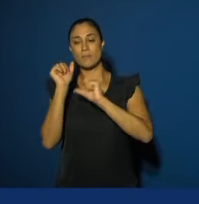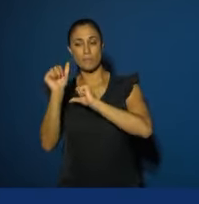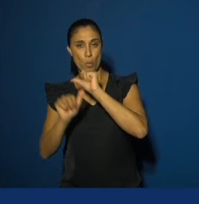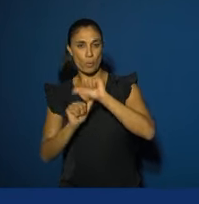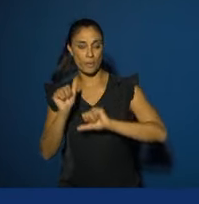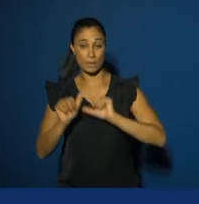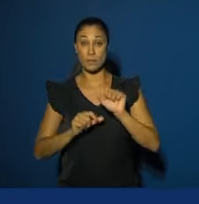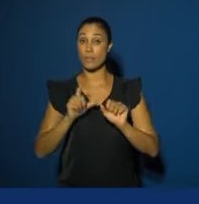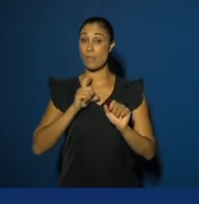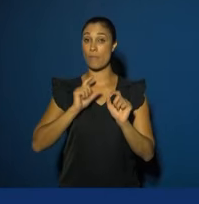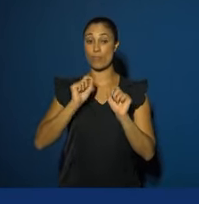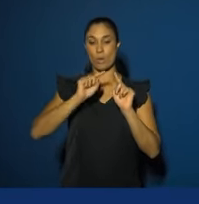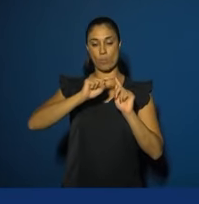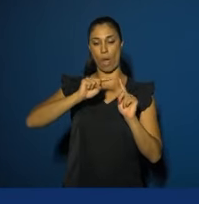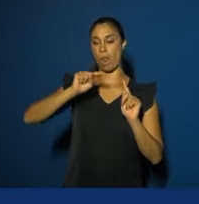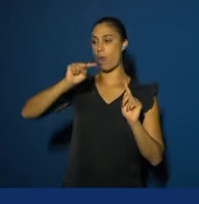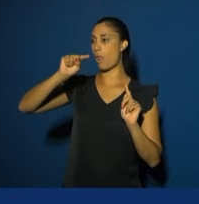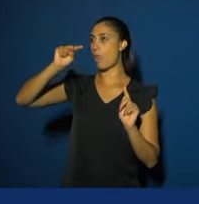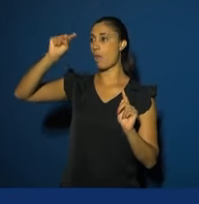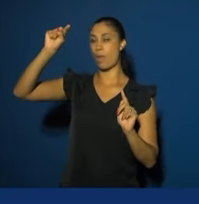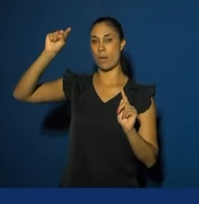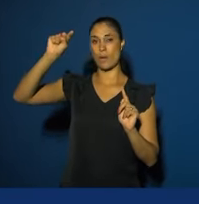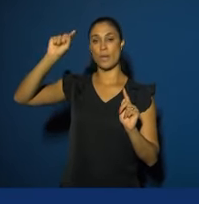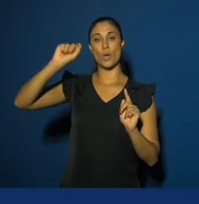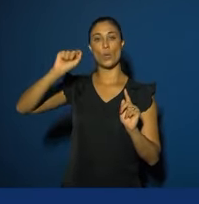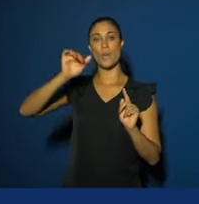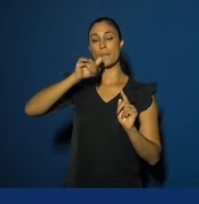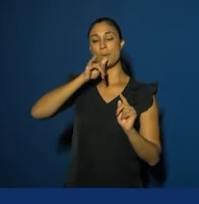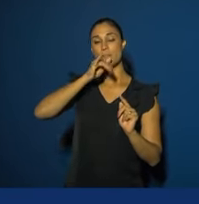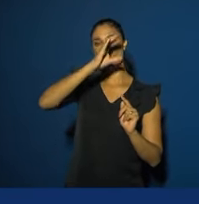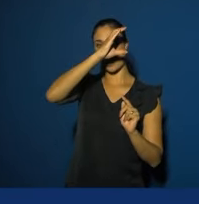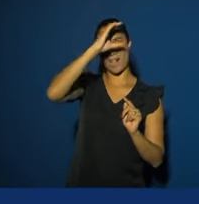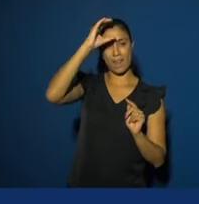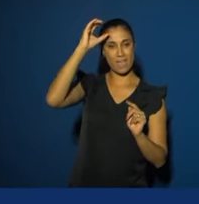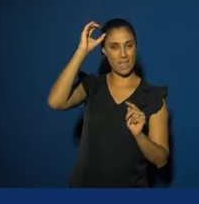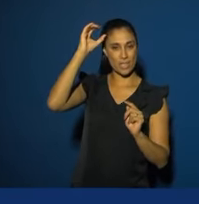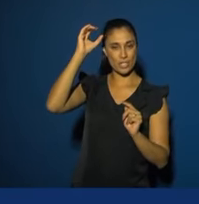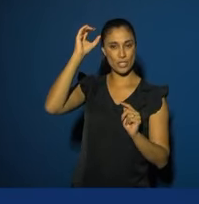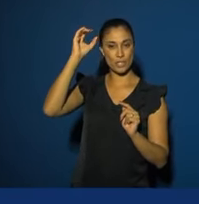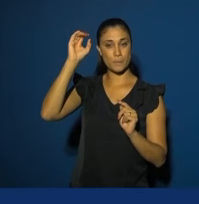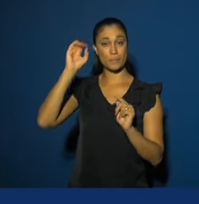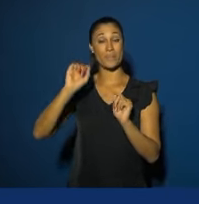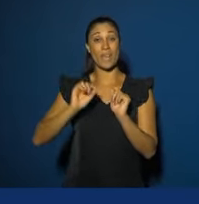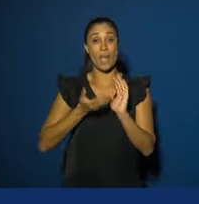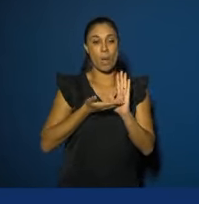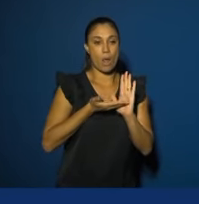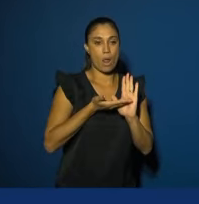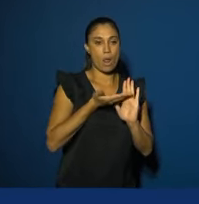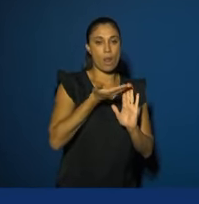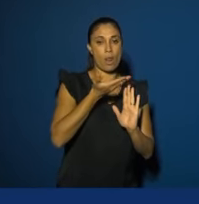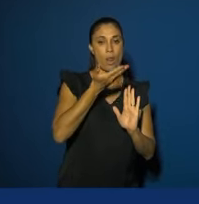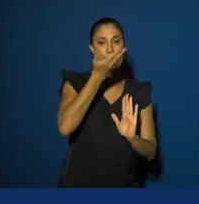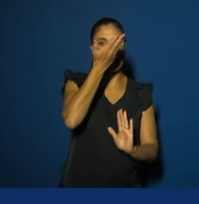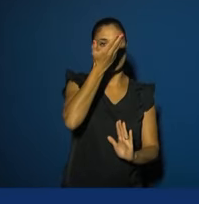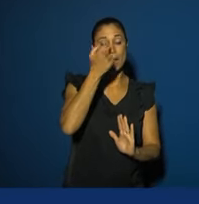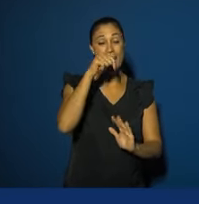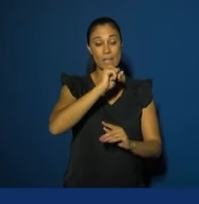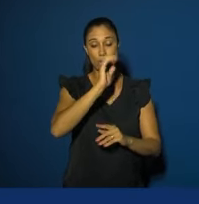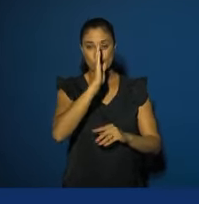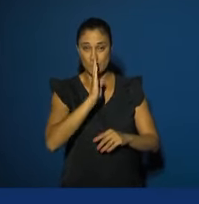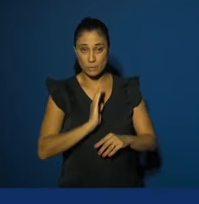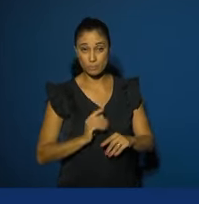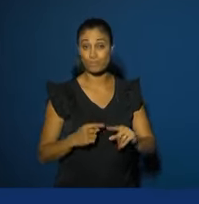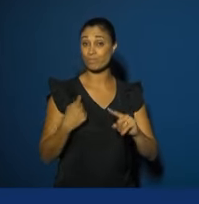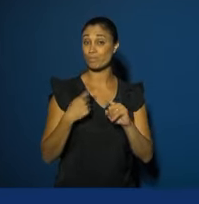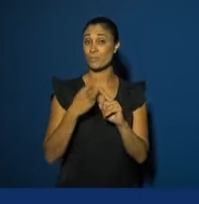teve um aumento de consumo de Sher Wallet do cliente especialmente no luxo aumentando loucamente aqui no Brasil